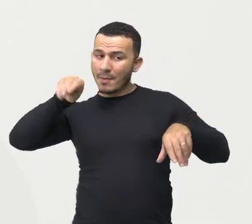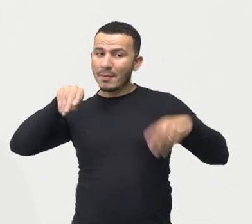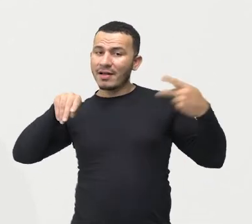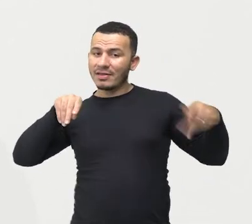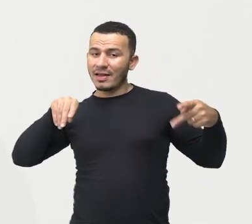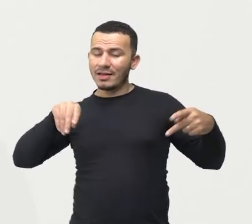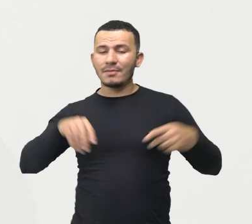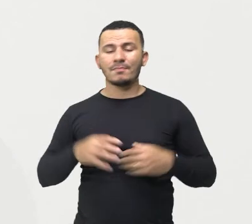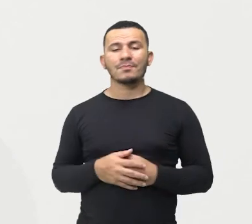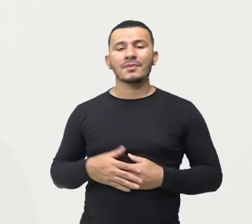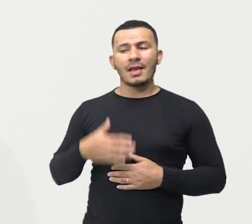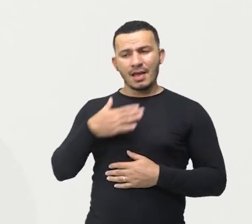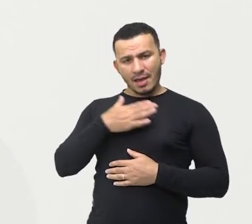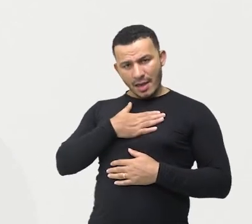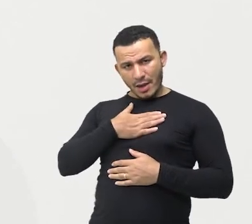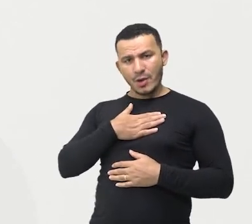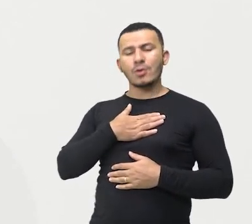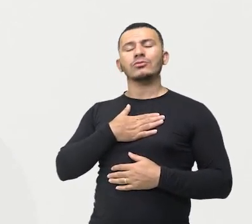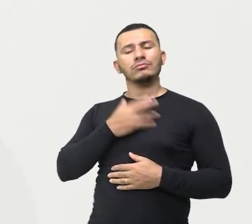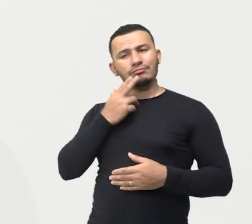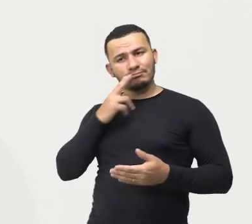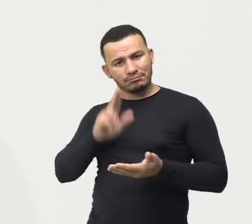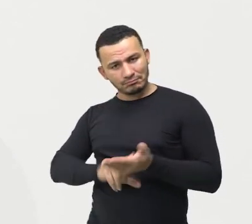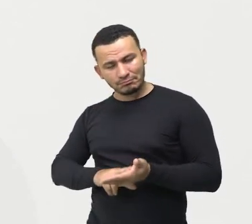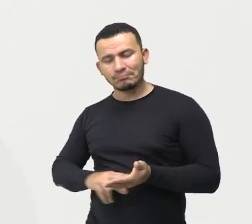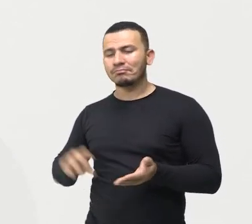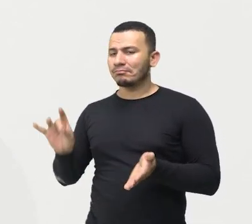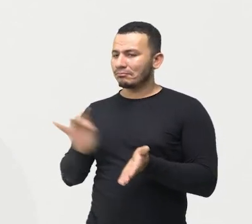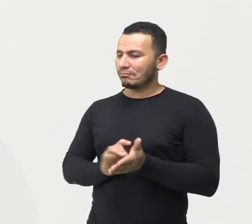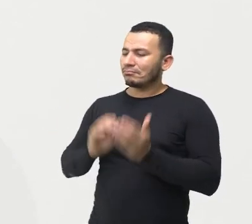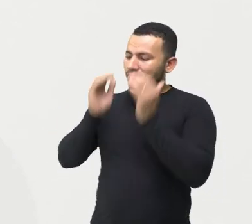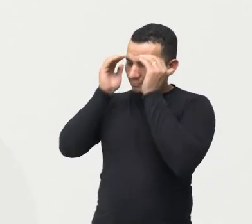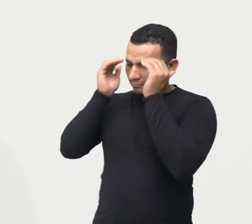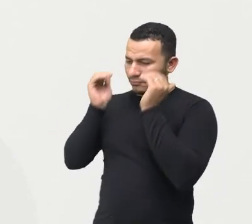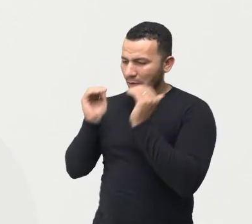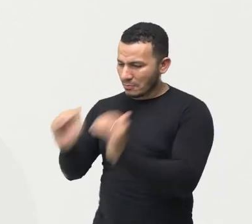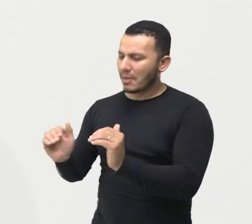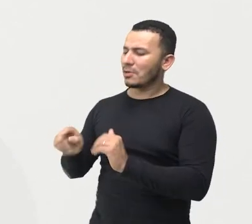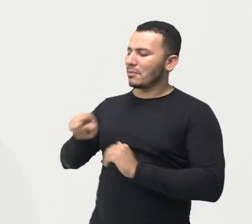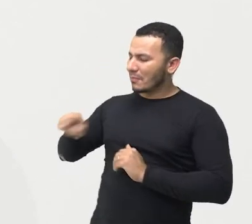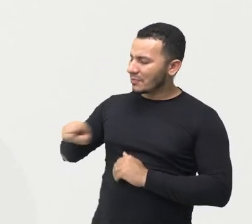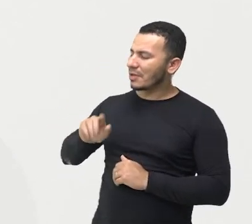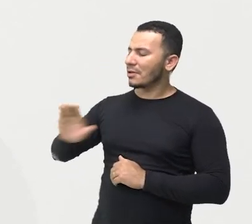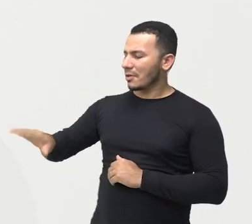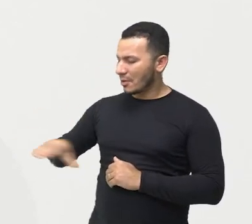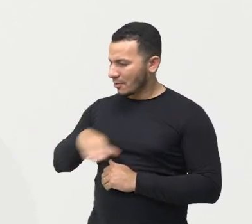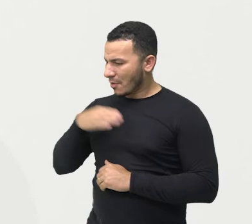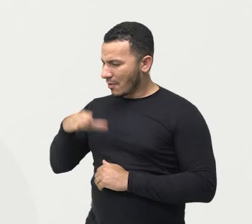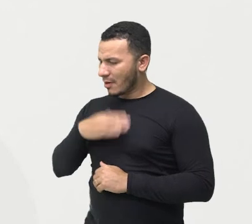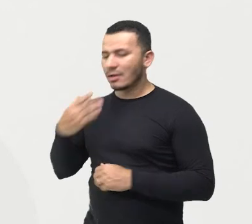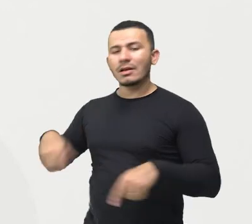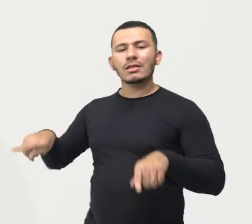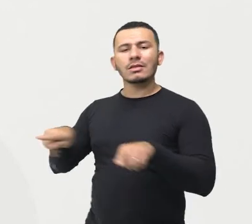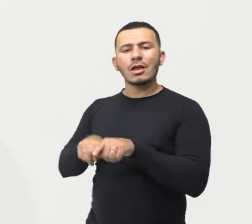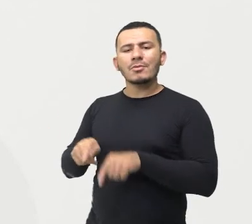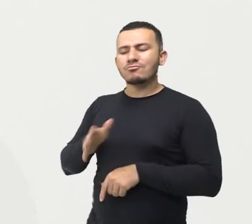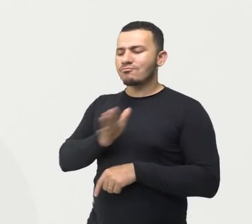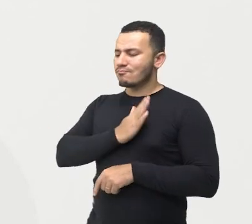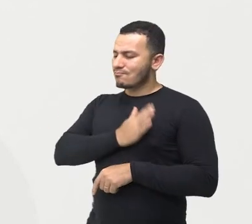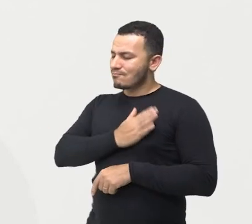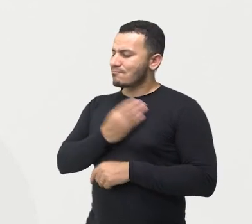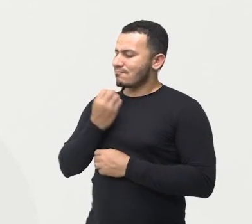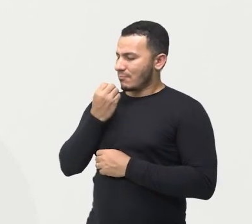ator. Eu verdadeiramente respeito e admiro a sua coragem e o seu